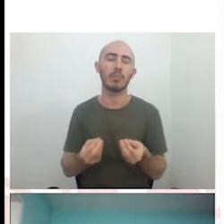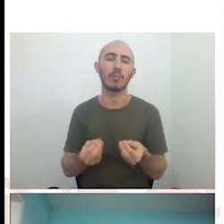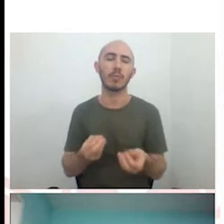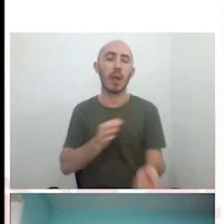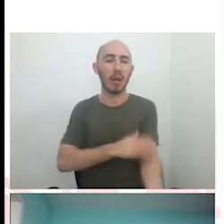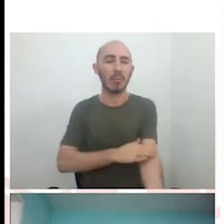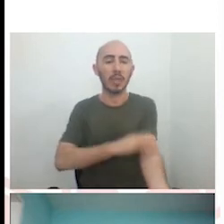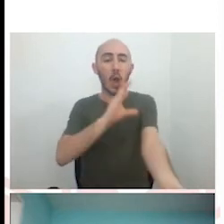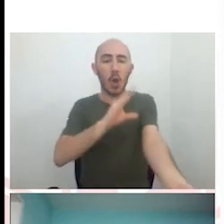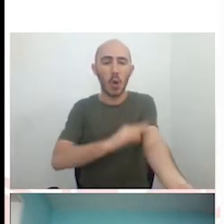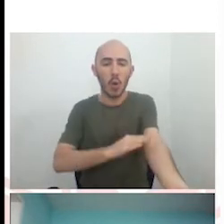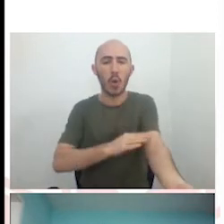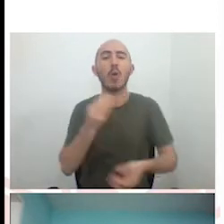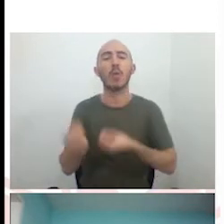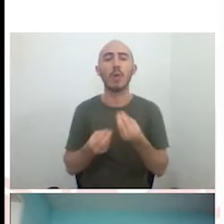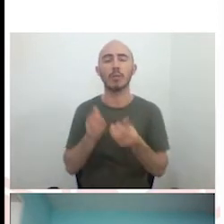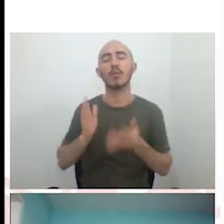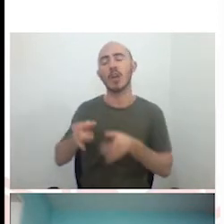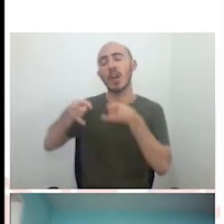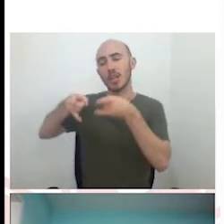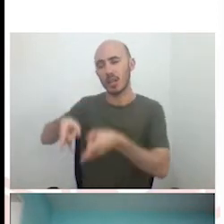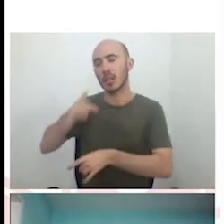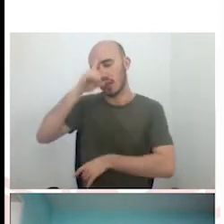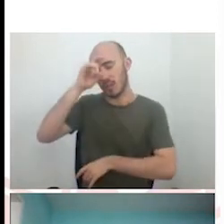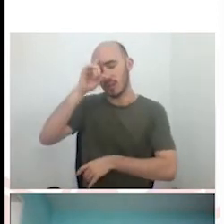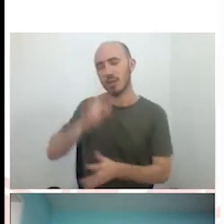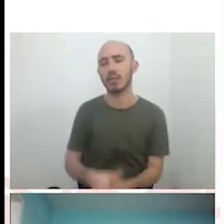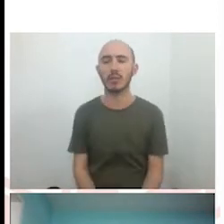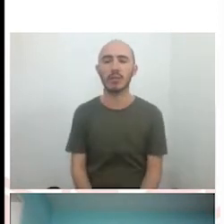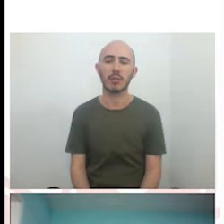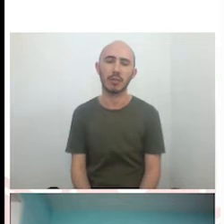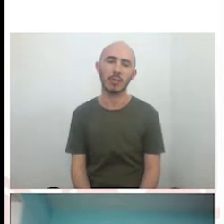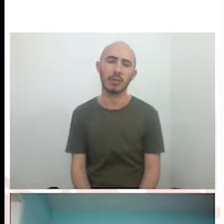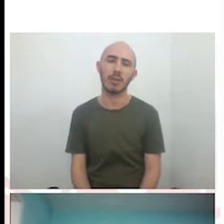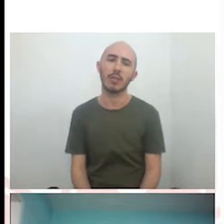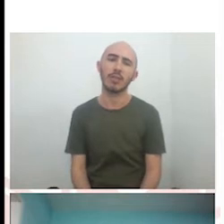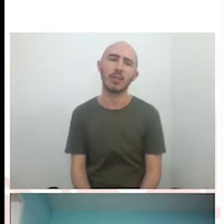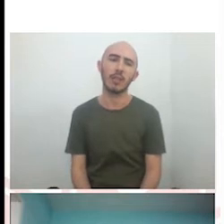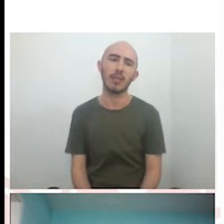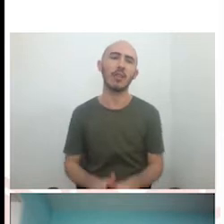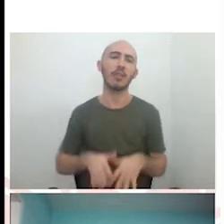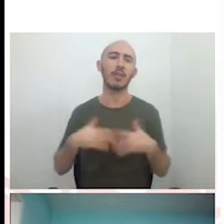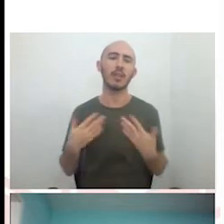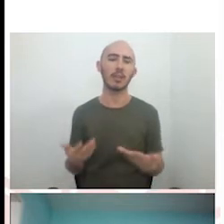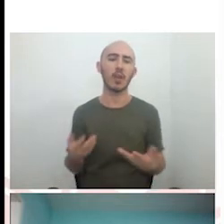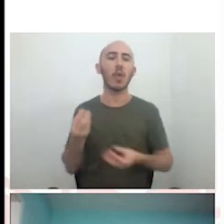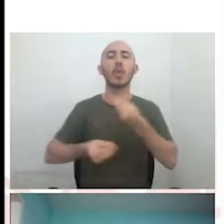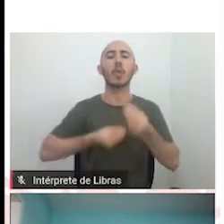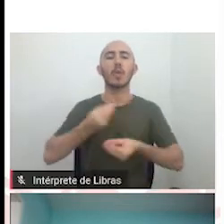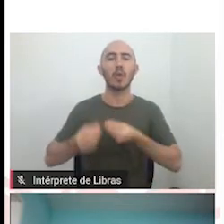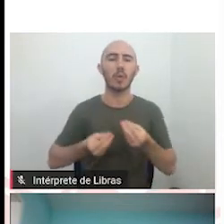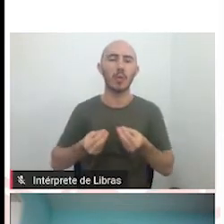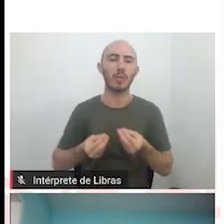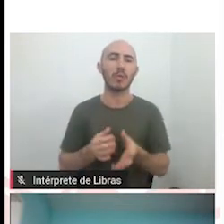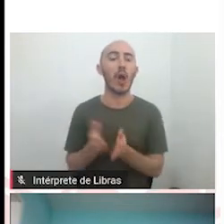consciência, esse daí a gente interna com ou sem COVID, né? Isso aí é mais tranquilo de quem lida com urgência, saber que precisa internar esse paciente.